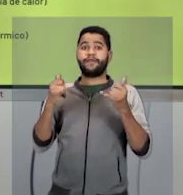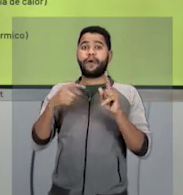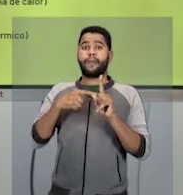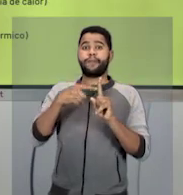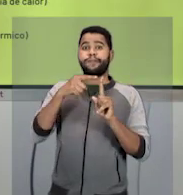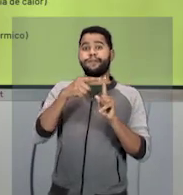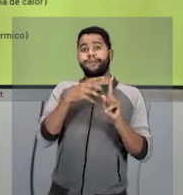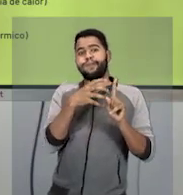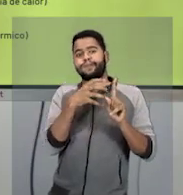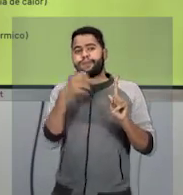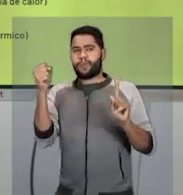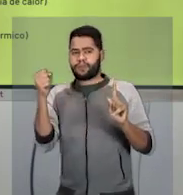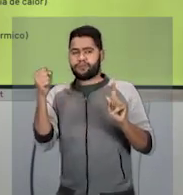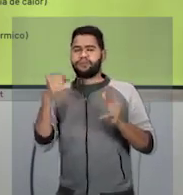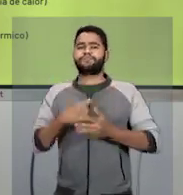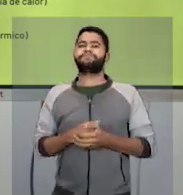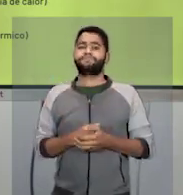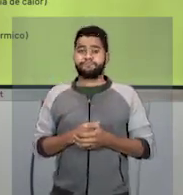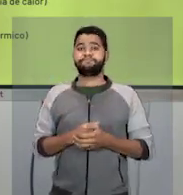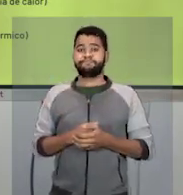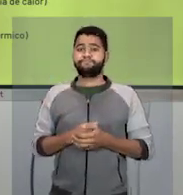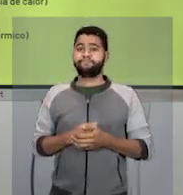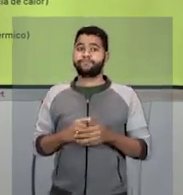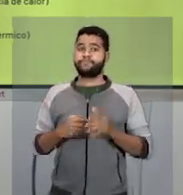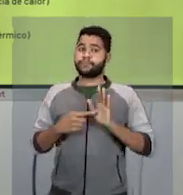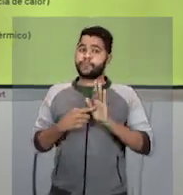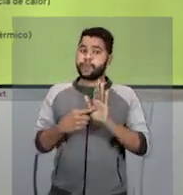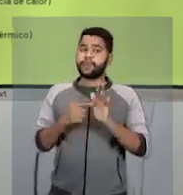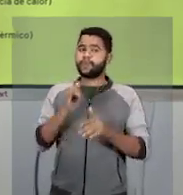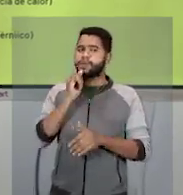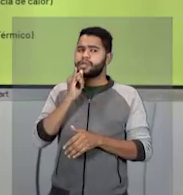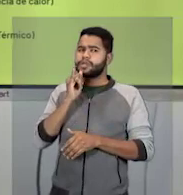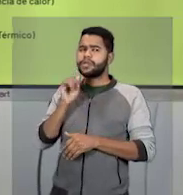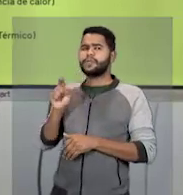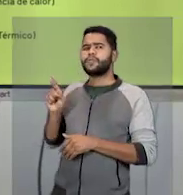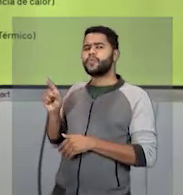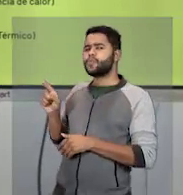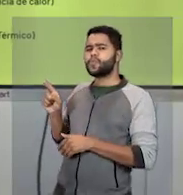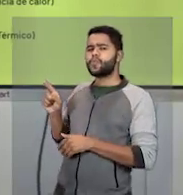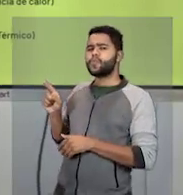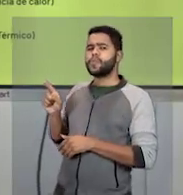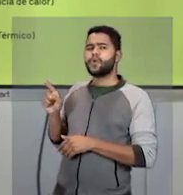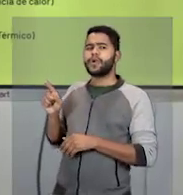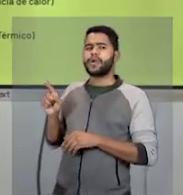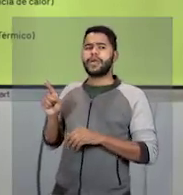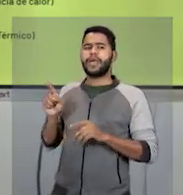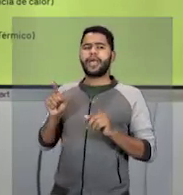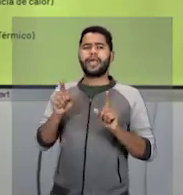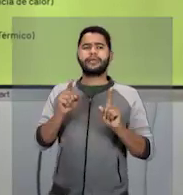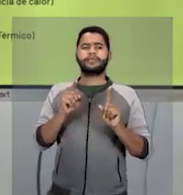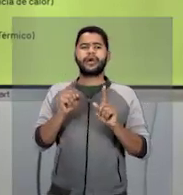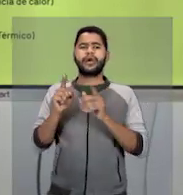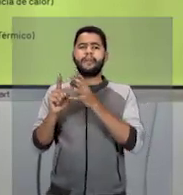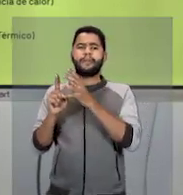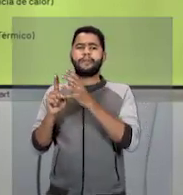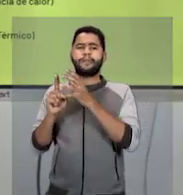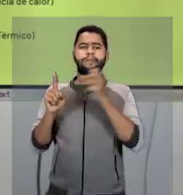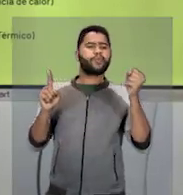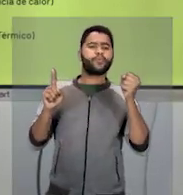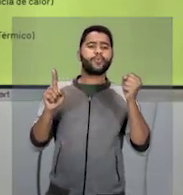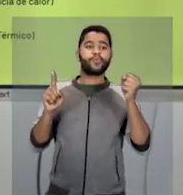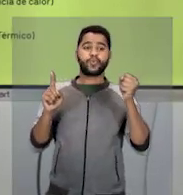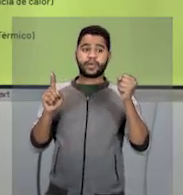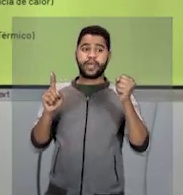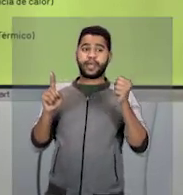de um corpo para o outro. De acordo com o exemplo, o que seria a transferência de calor? Vai haver